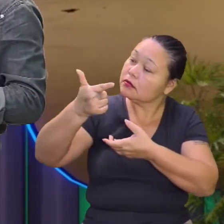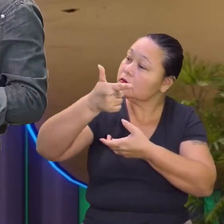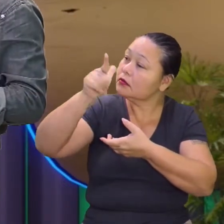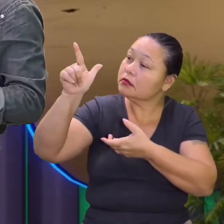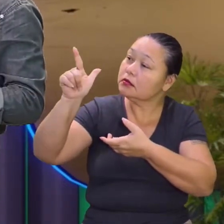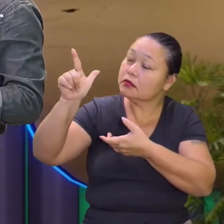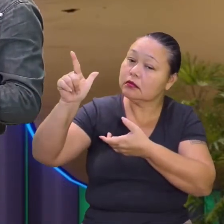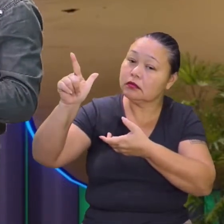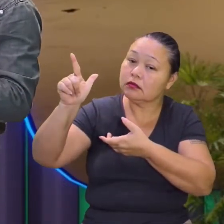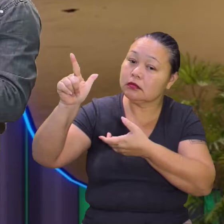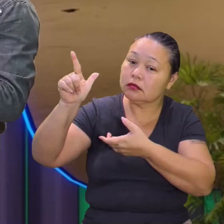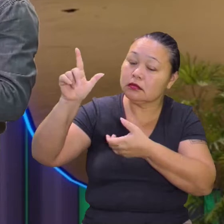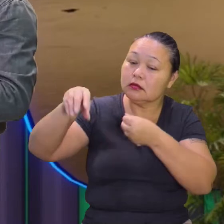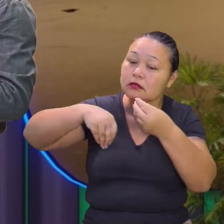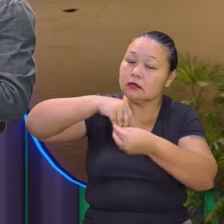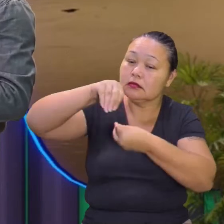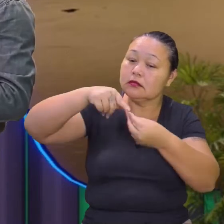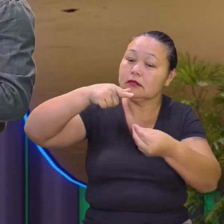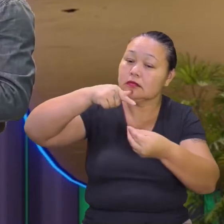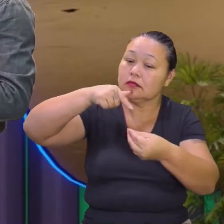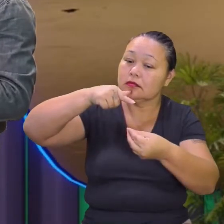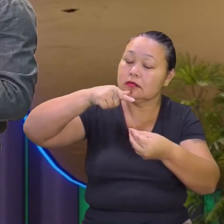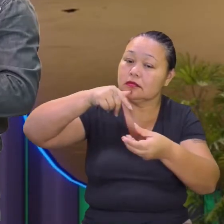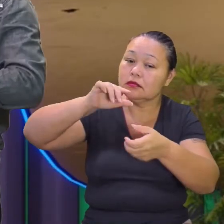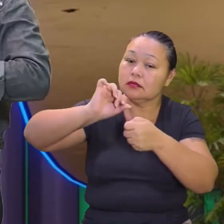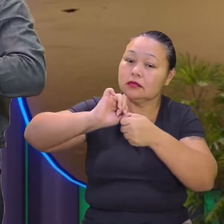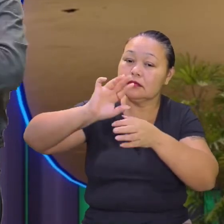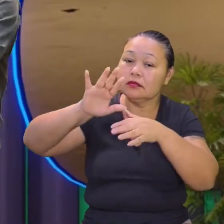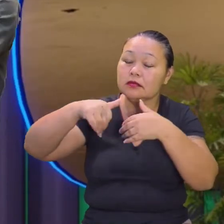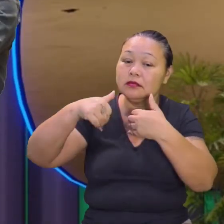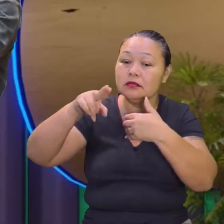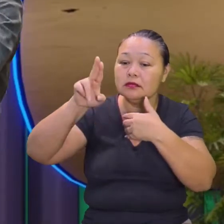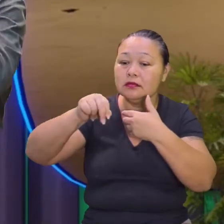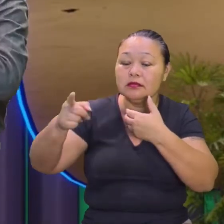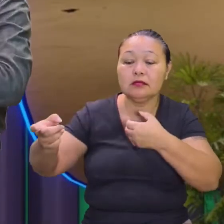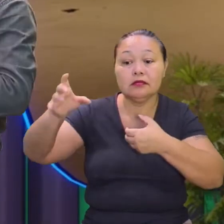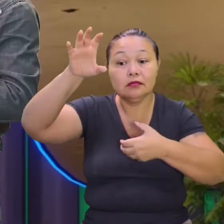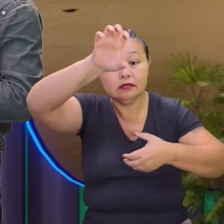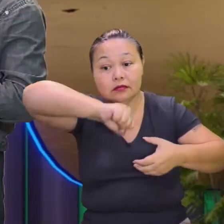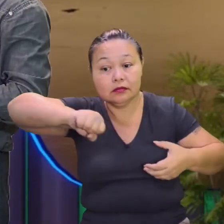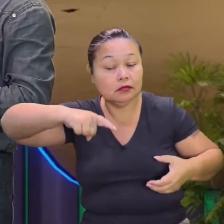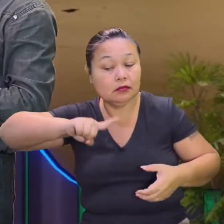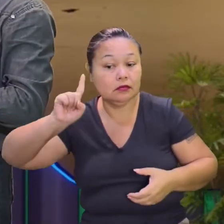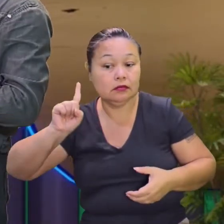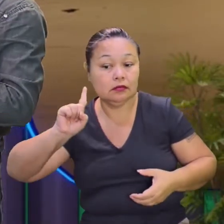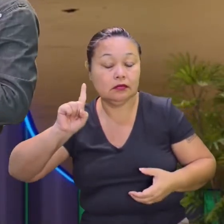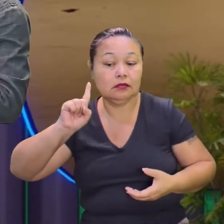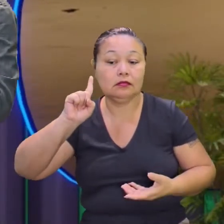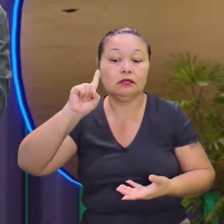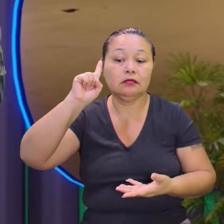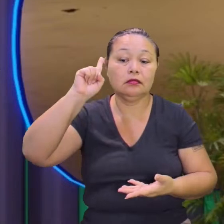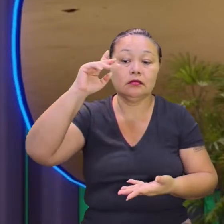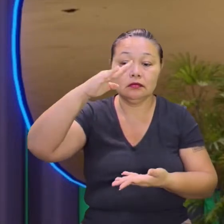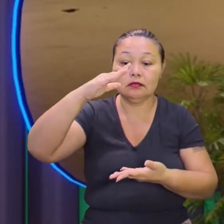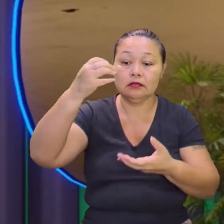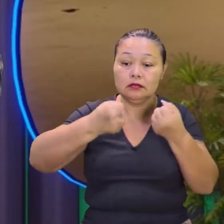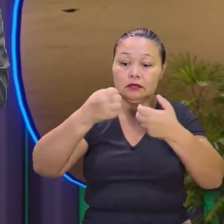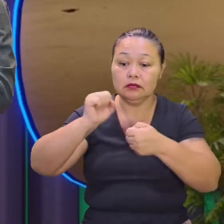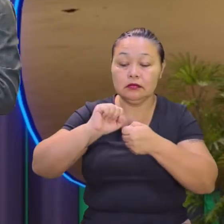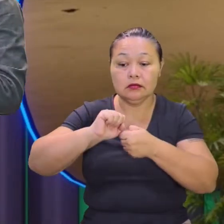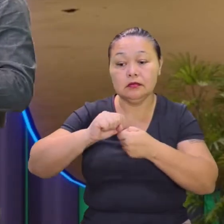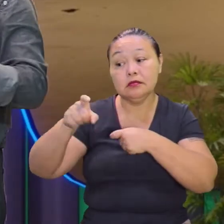cor, é porque está misturado com água. E aí ele nunca mais volta e pega a leite com aquele